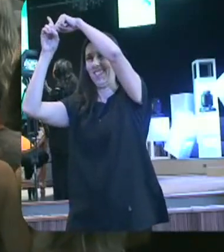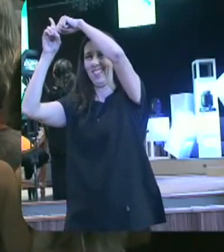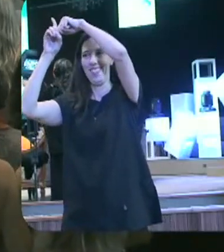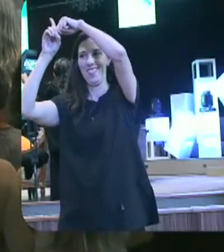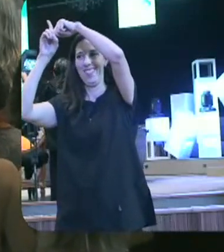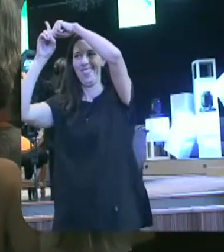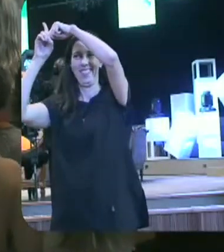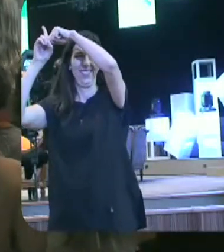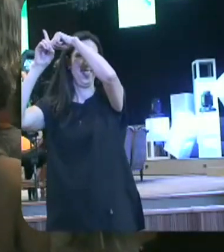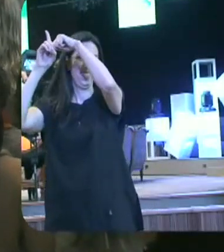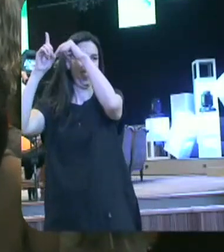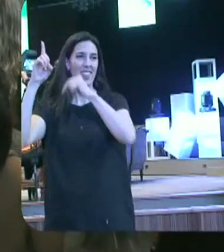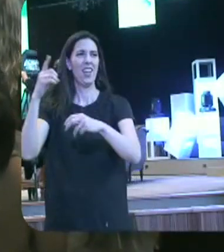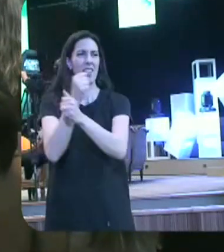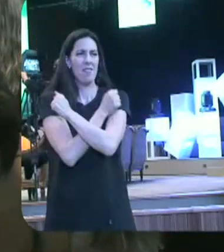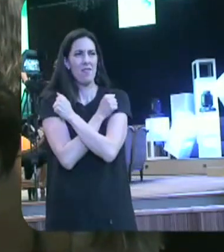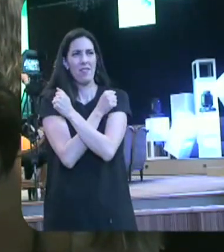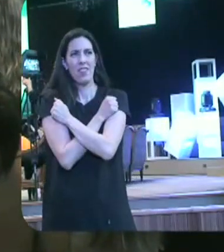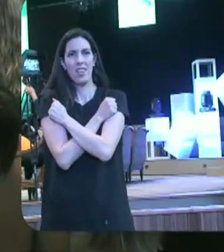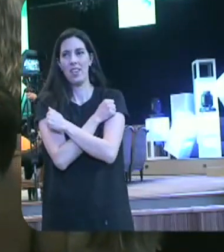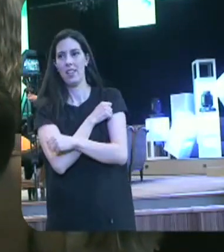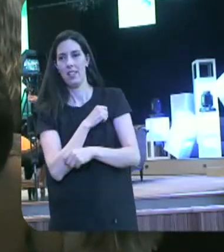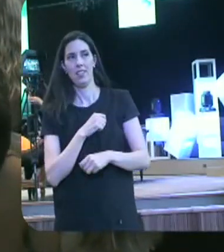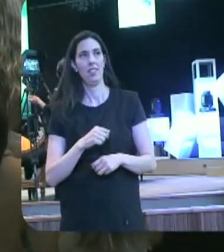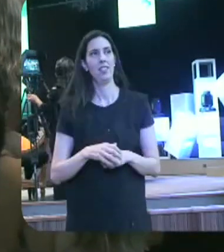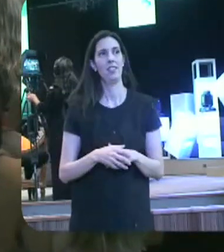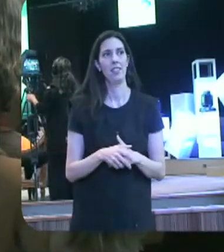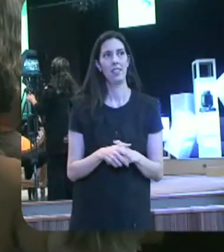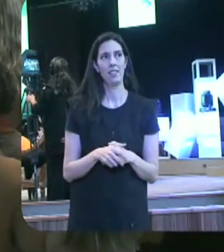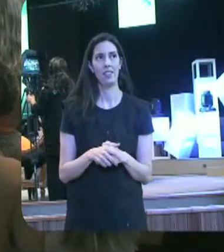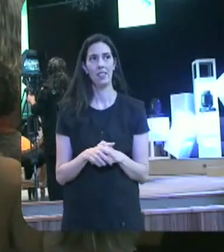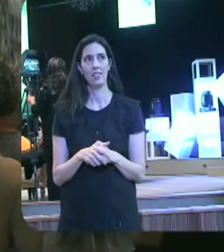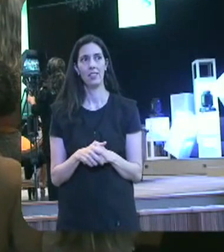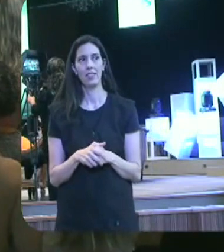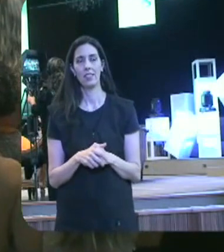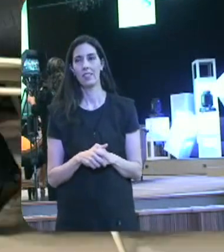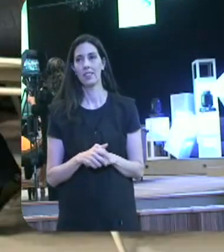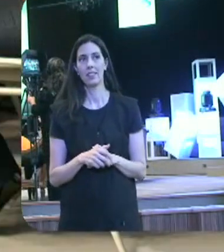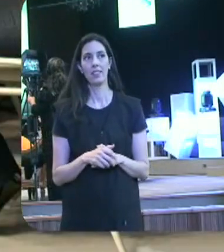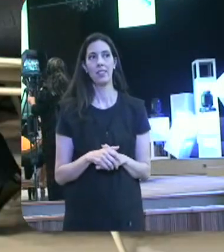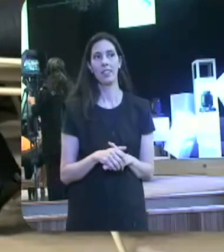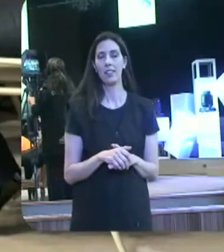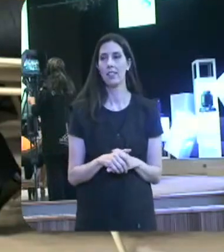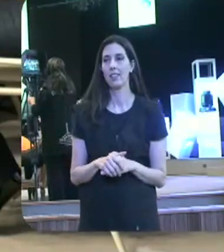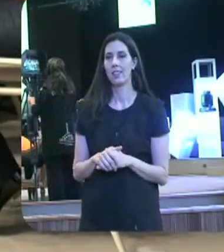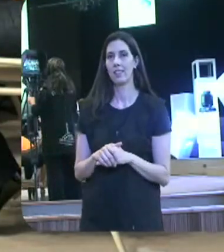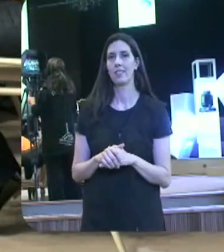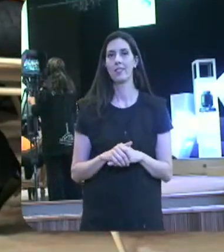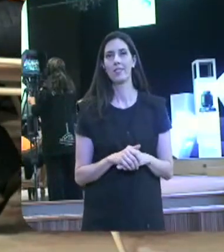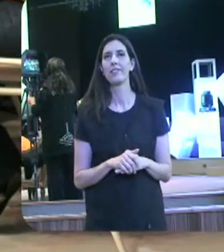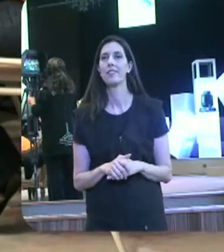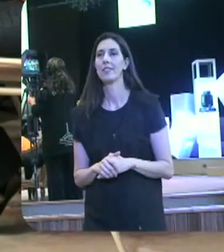dele, tá? E se você ainda deseja chegar, chega para cá para a gente orar junto logo em